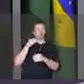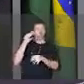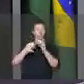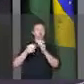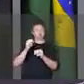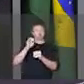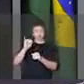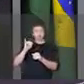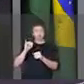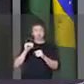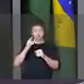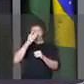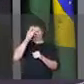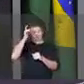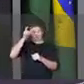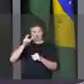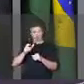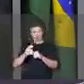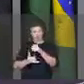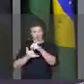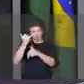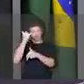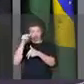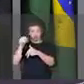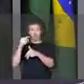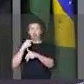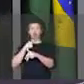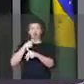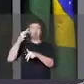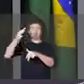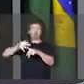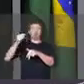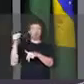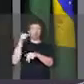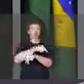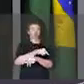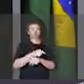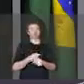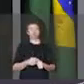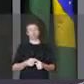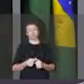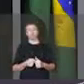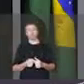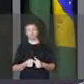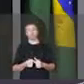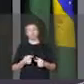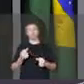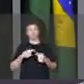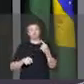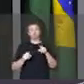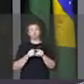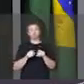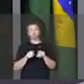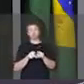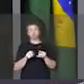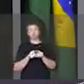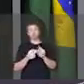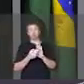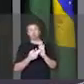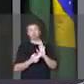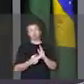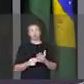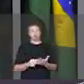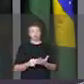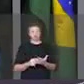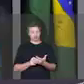de um crime não pode ser o julgador diante da suspeição e também violação do princípio acusatório.